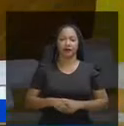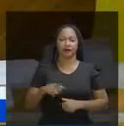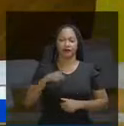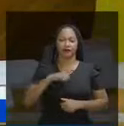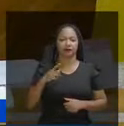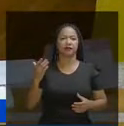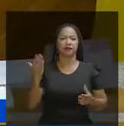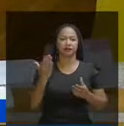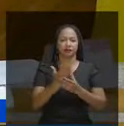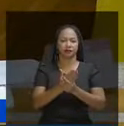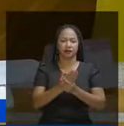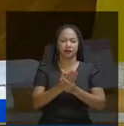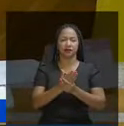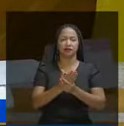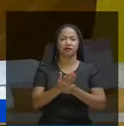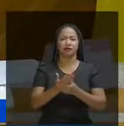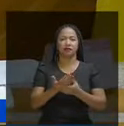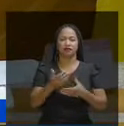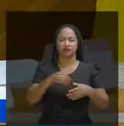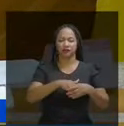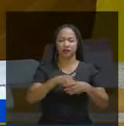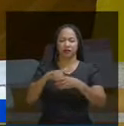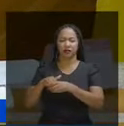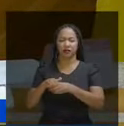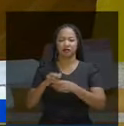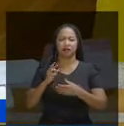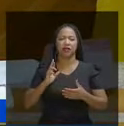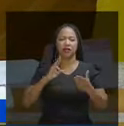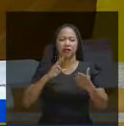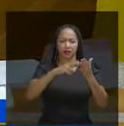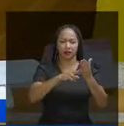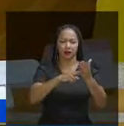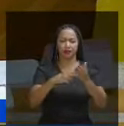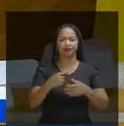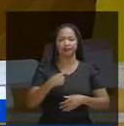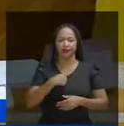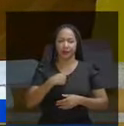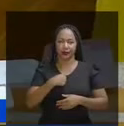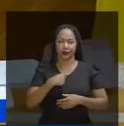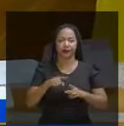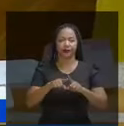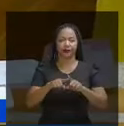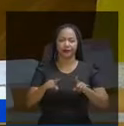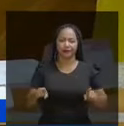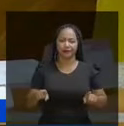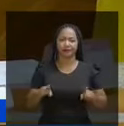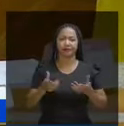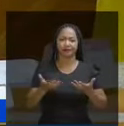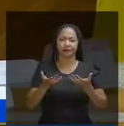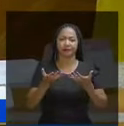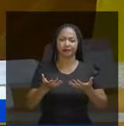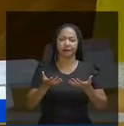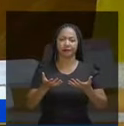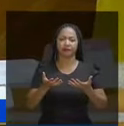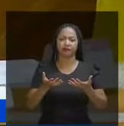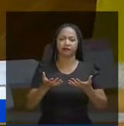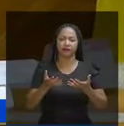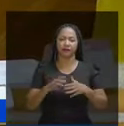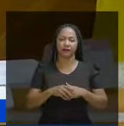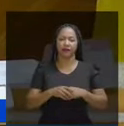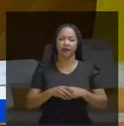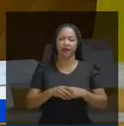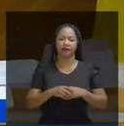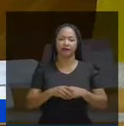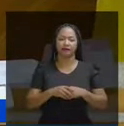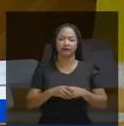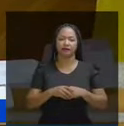no canto direito superior, o logo do TREAP, no canto direito inferior, janela de livros com intérprete. Mas eu quero, como presídio